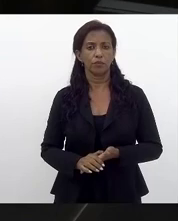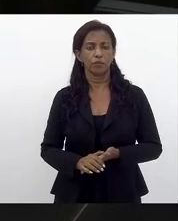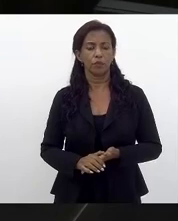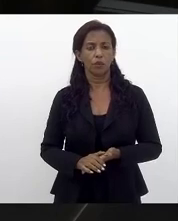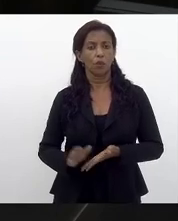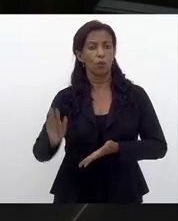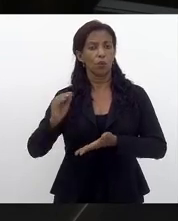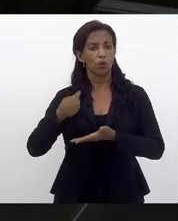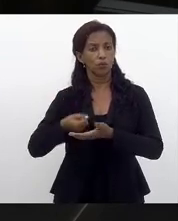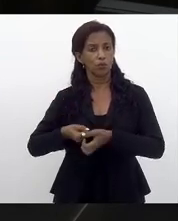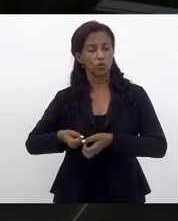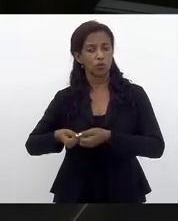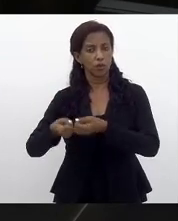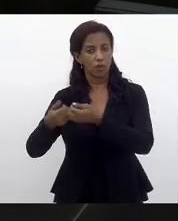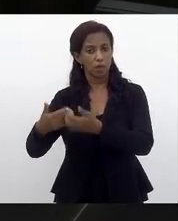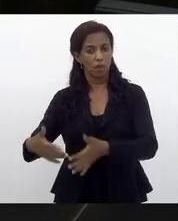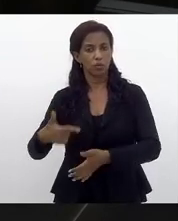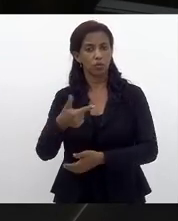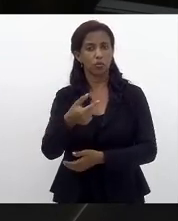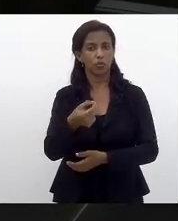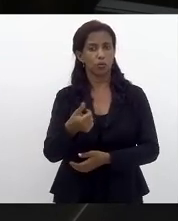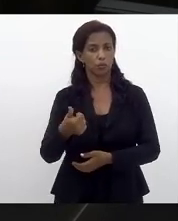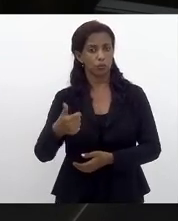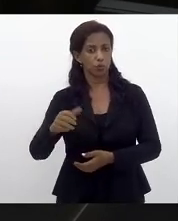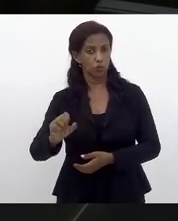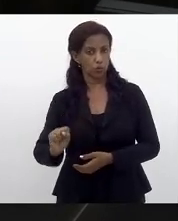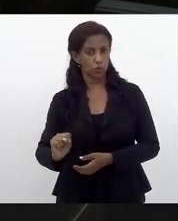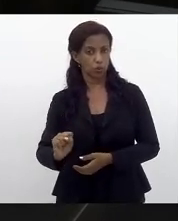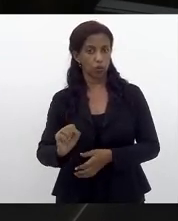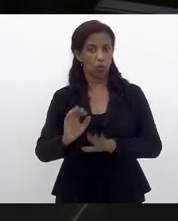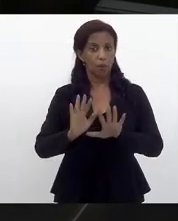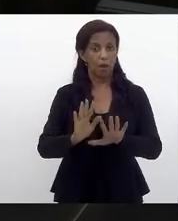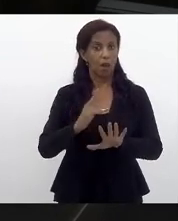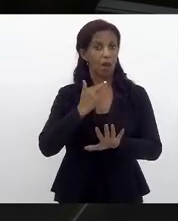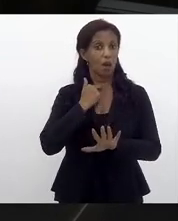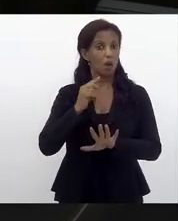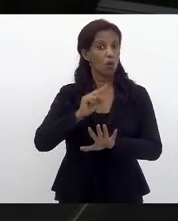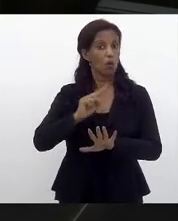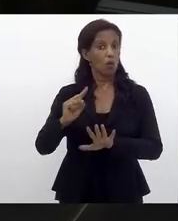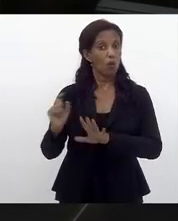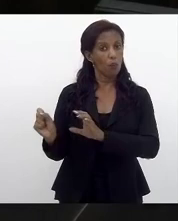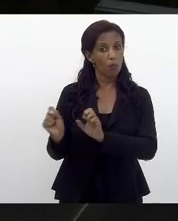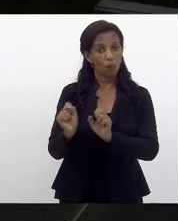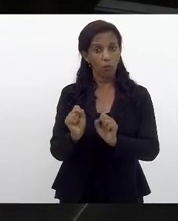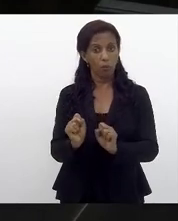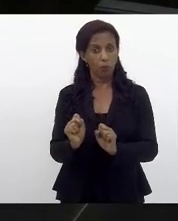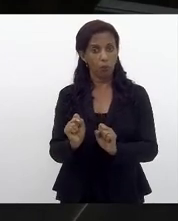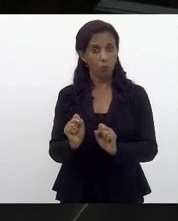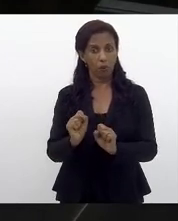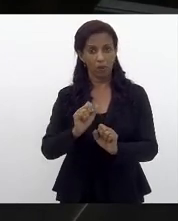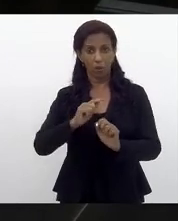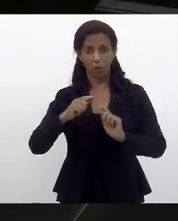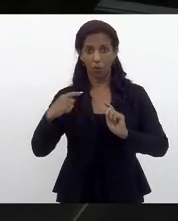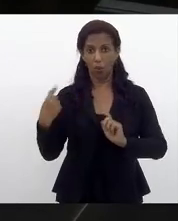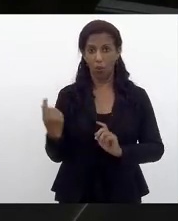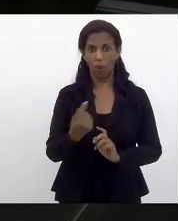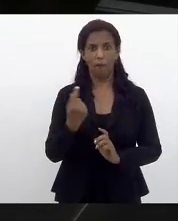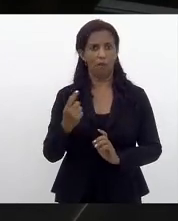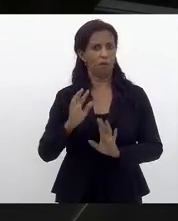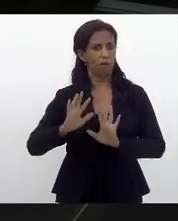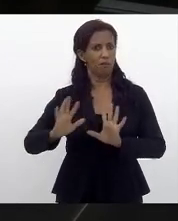despesas primárias de 2018 mas não por poder de forma Global